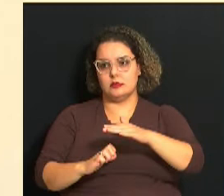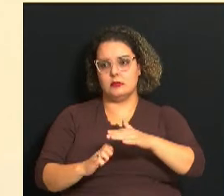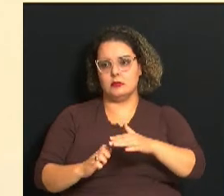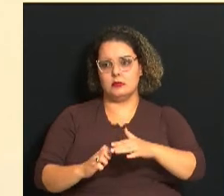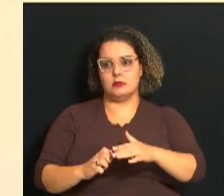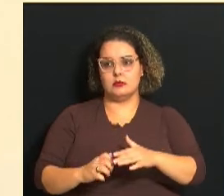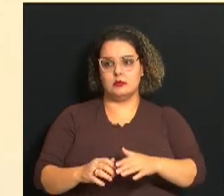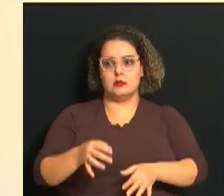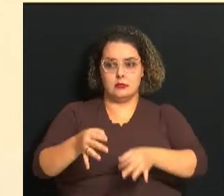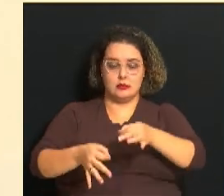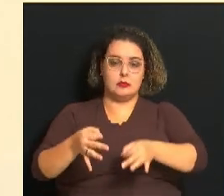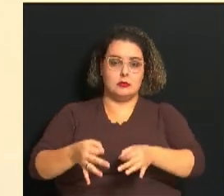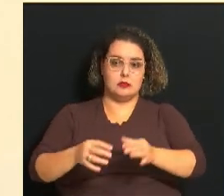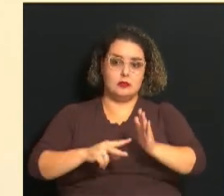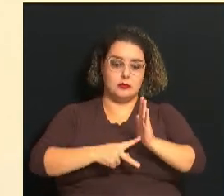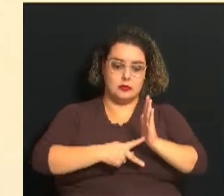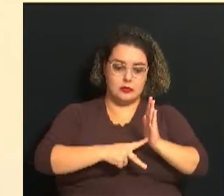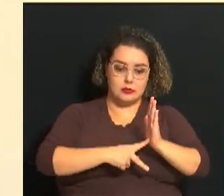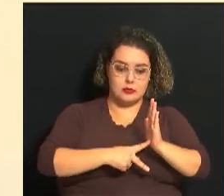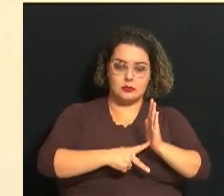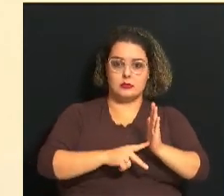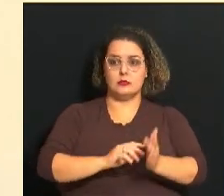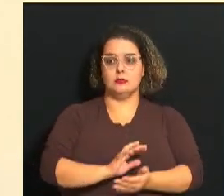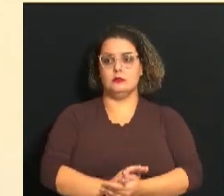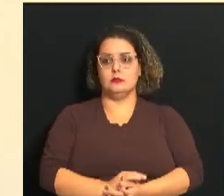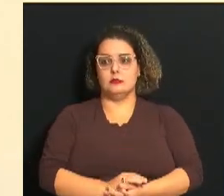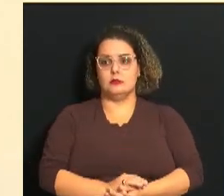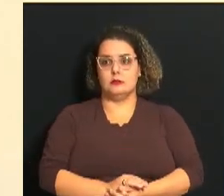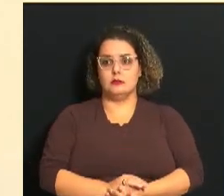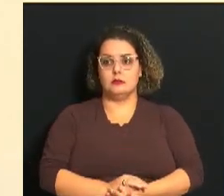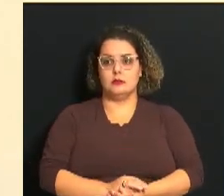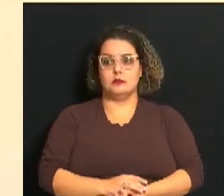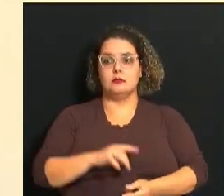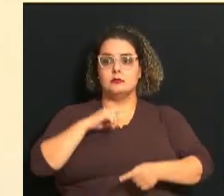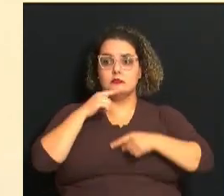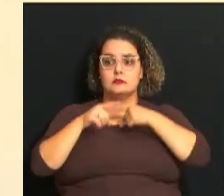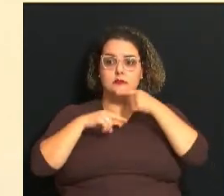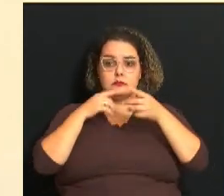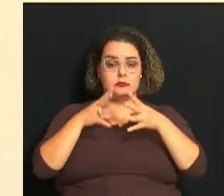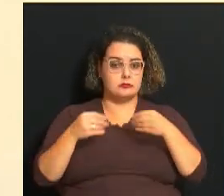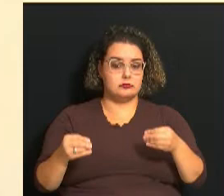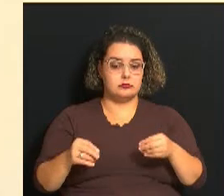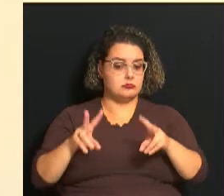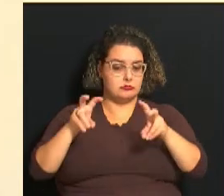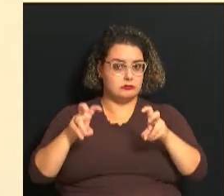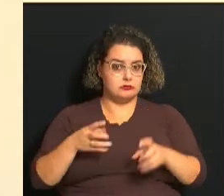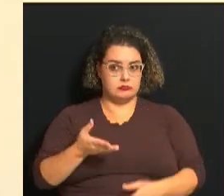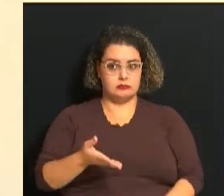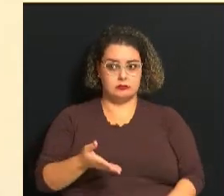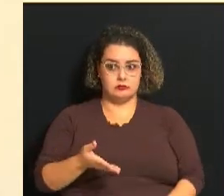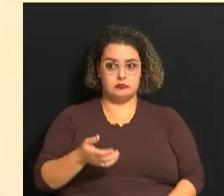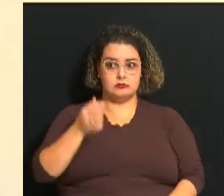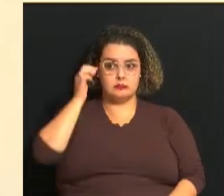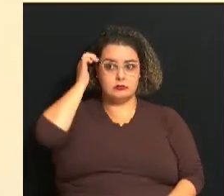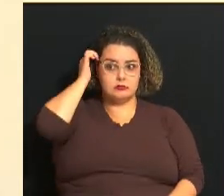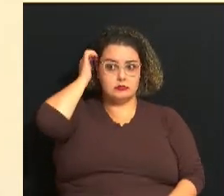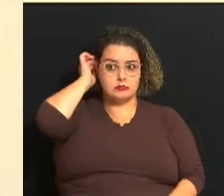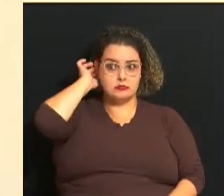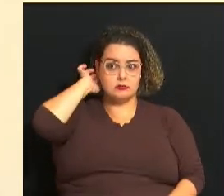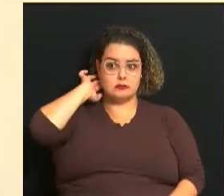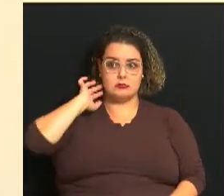departamento jurídico do sindicato para tirar umas dúvidas nem tanto sobre esse assunto que esse assunto ele tava dado como